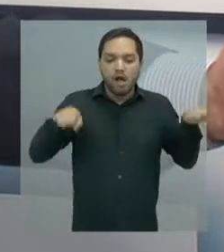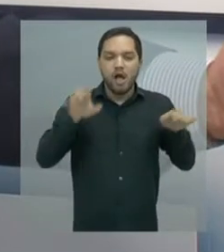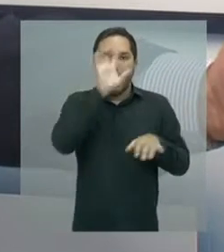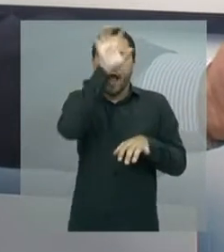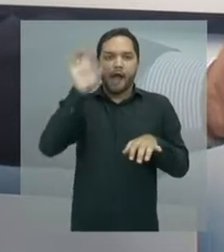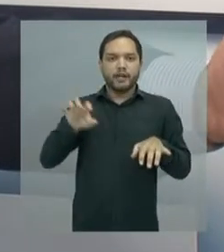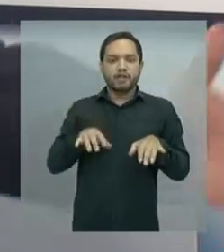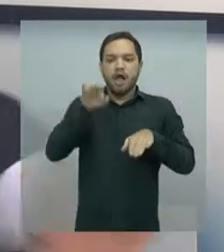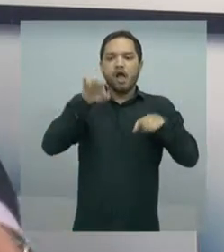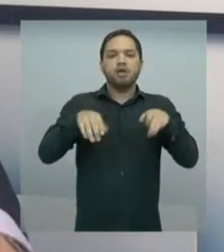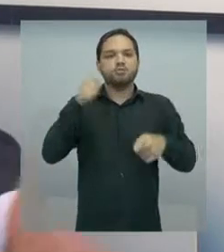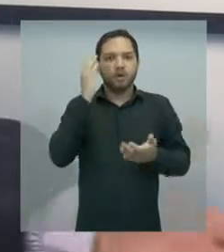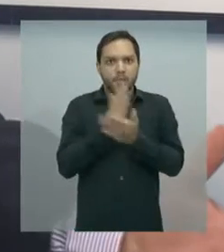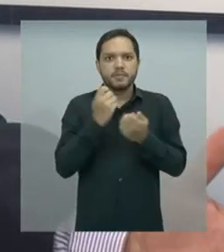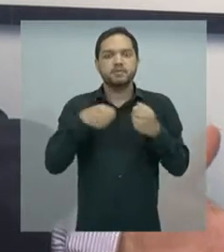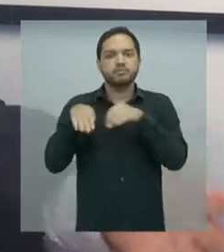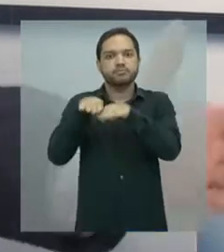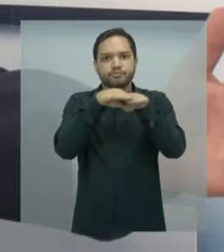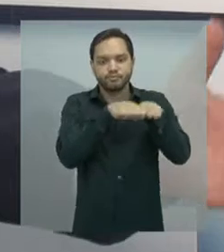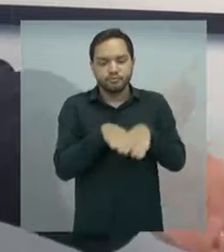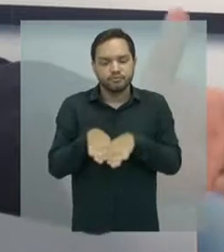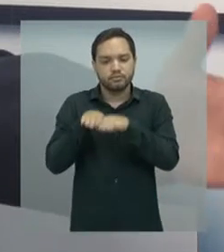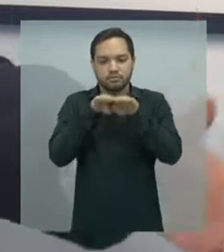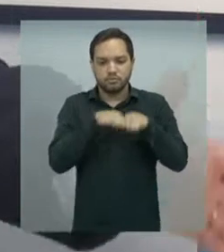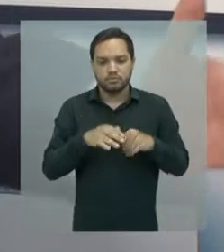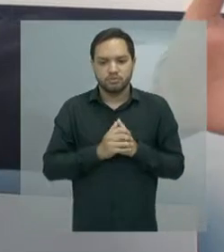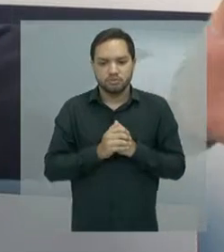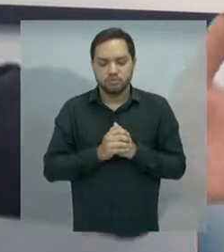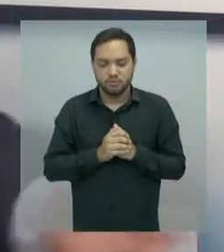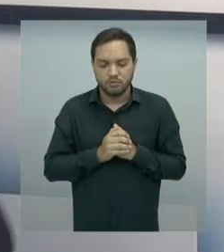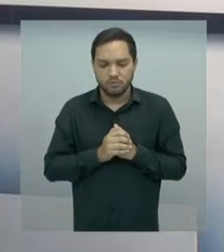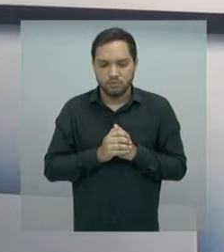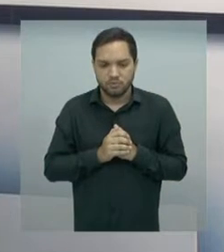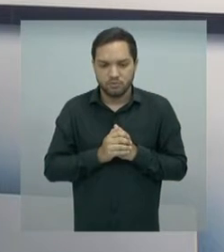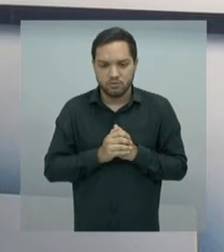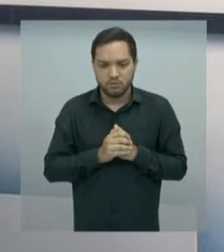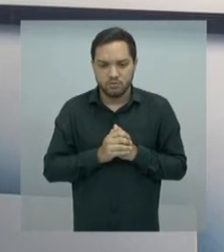que é que poderia ser usado? No caso, um dinheiro novo, diferente, que é